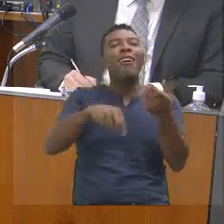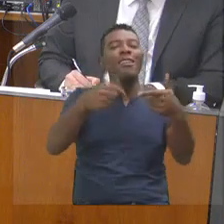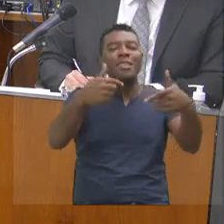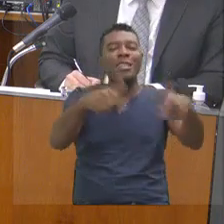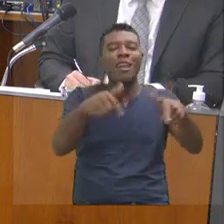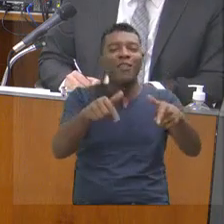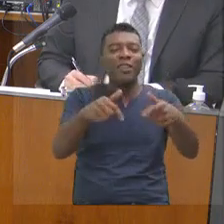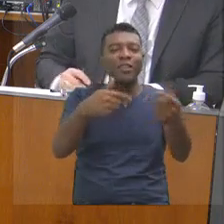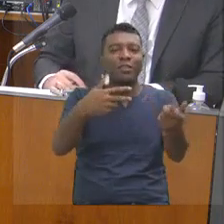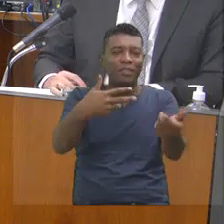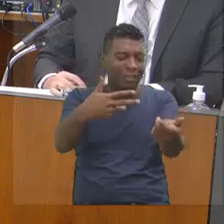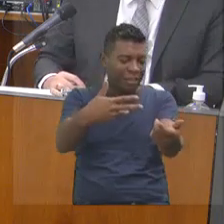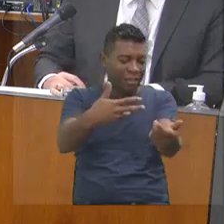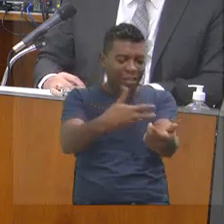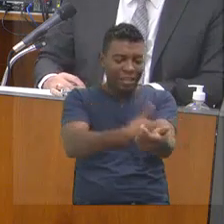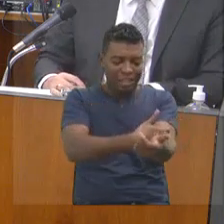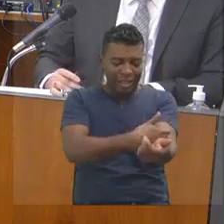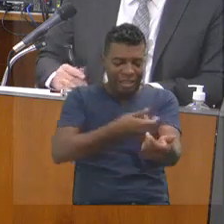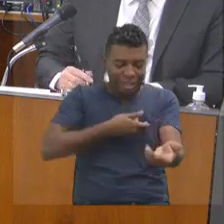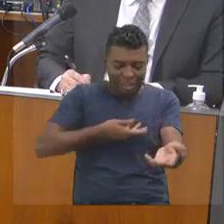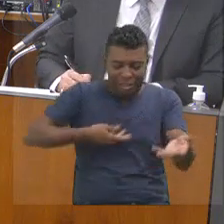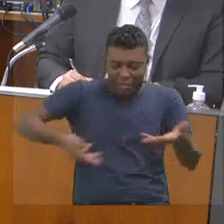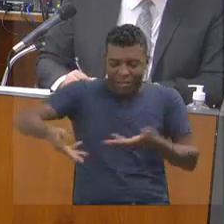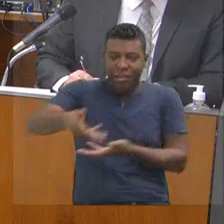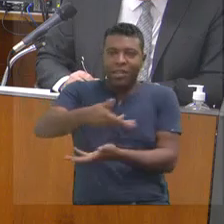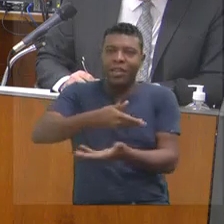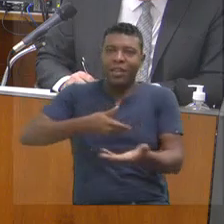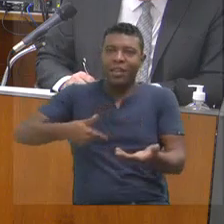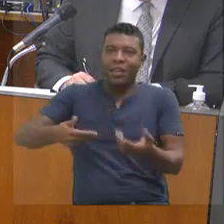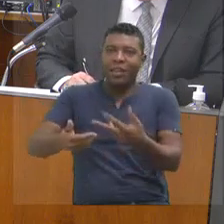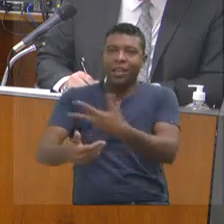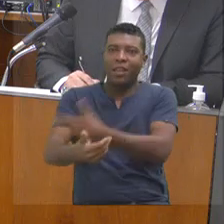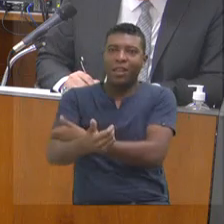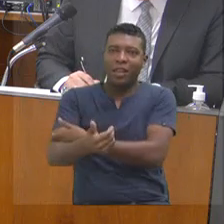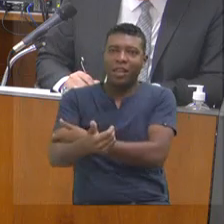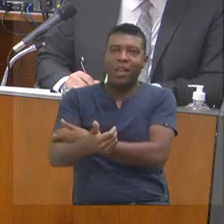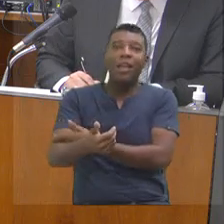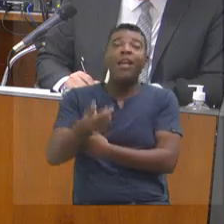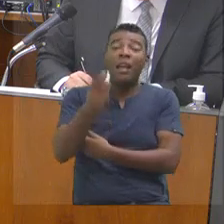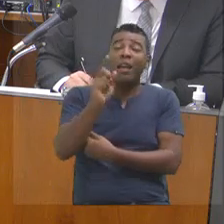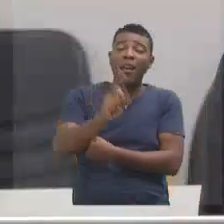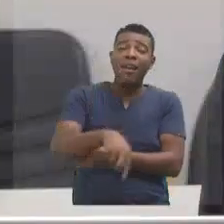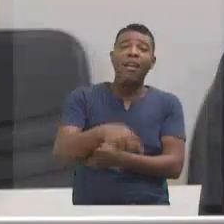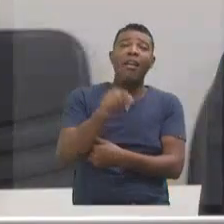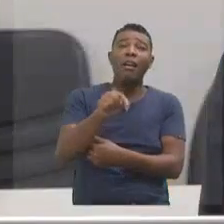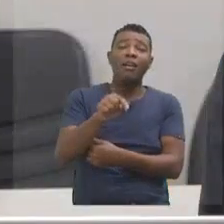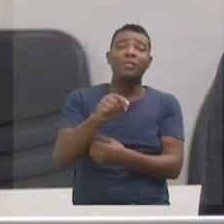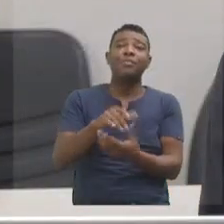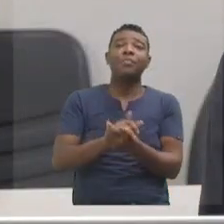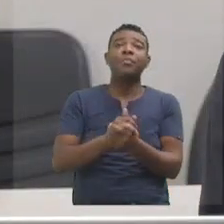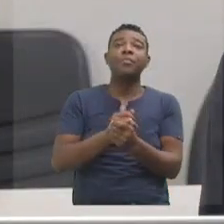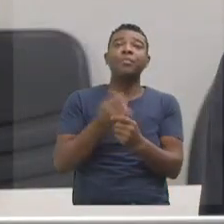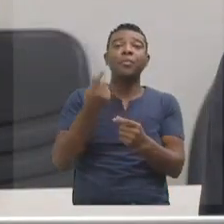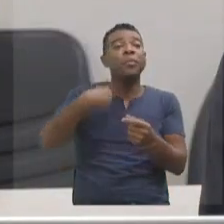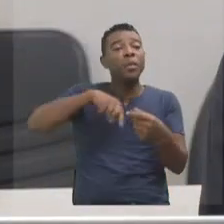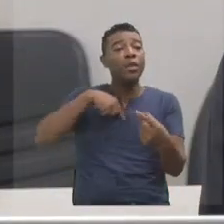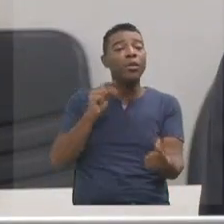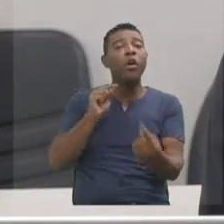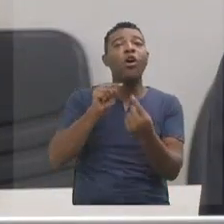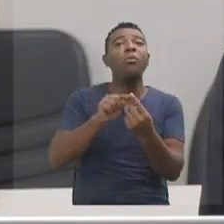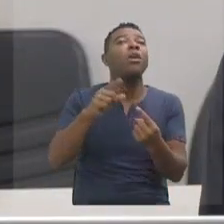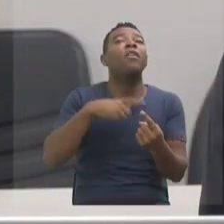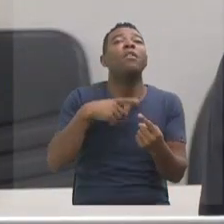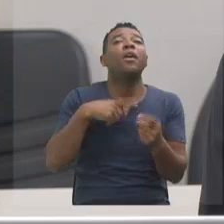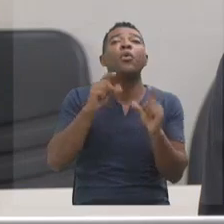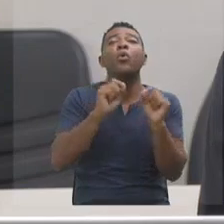TRS Nossa de terapia renal substitutiva nós temos um objetivo de ter uma uma ausência